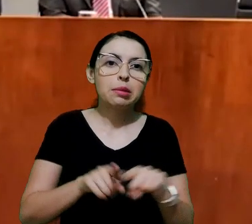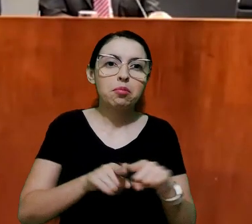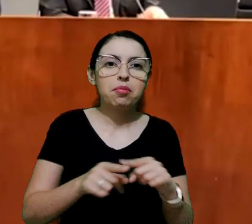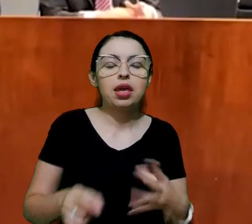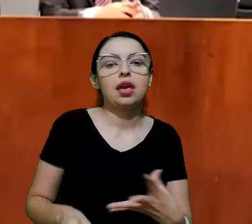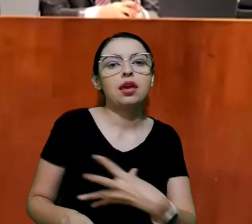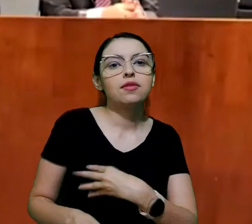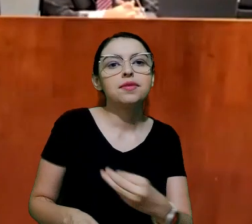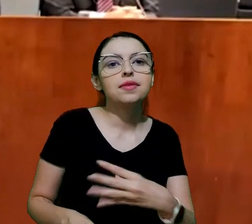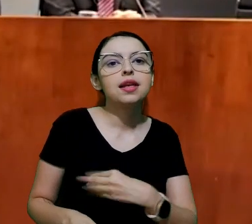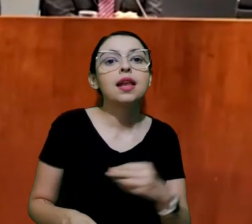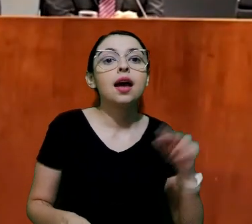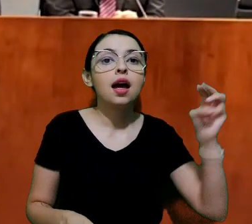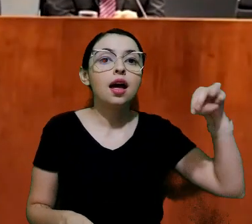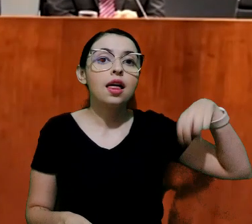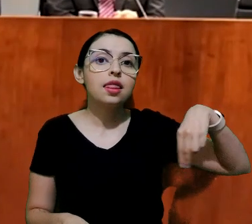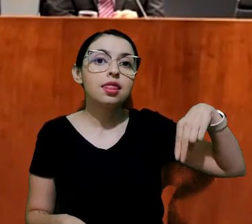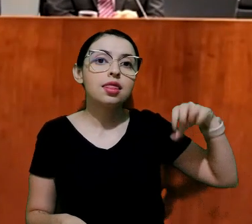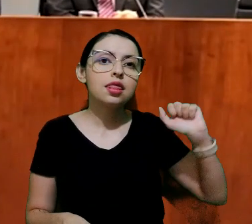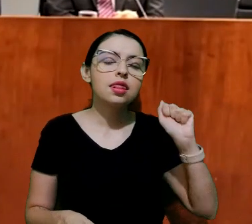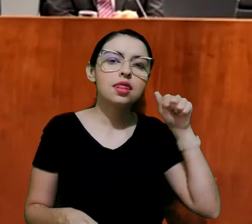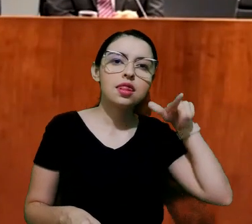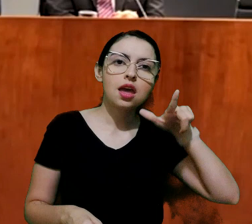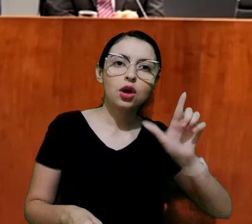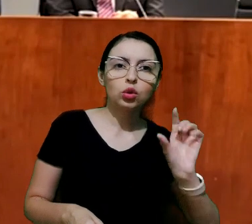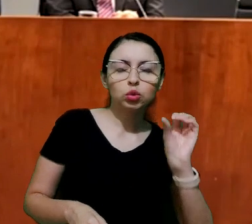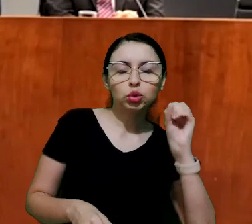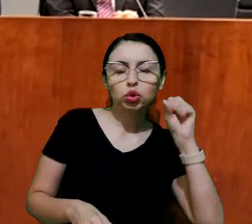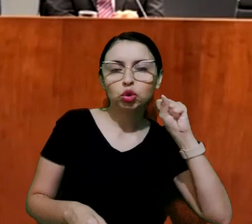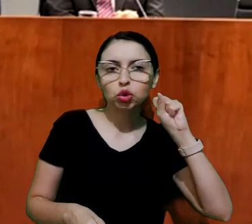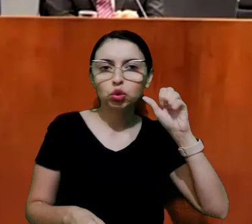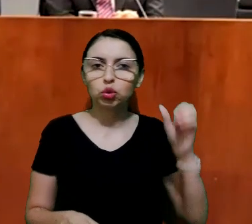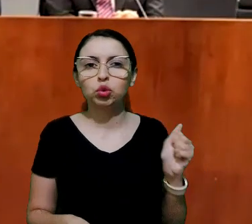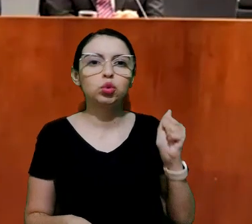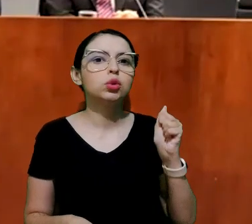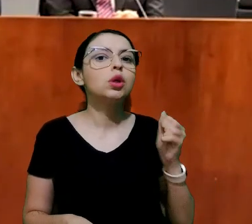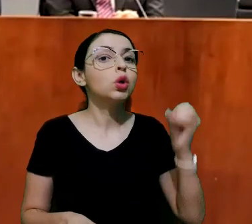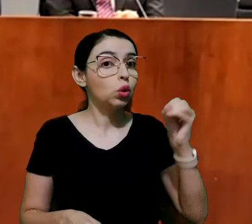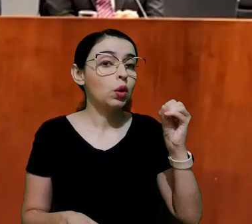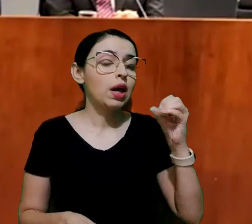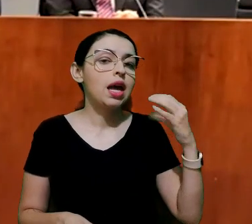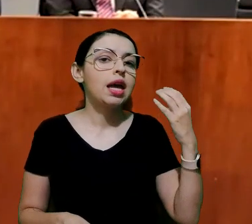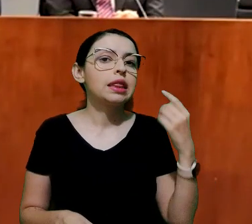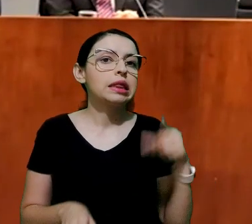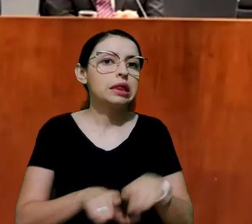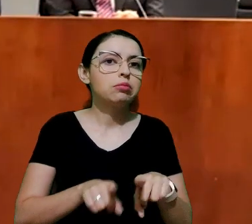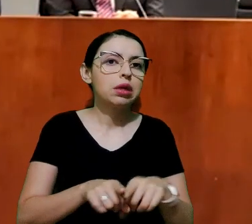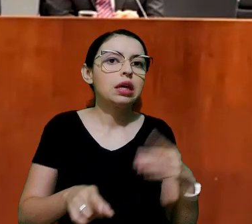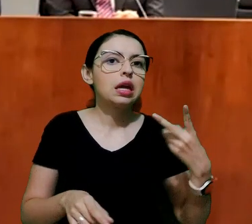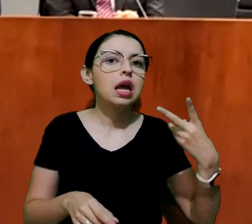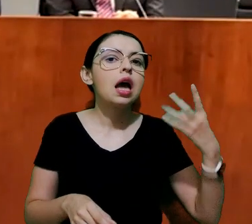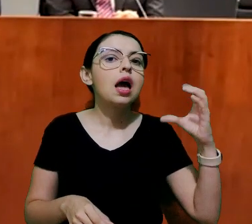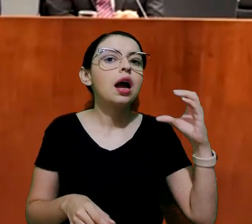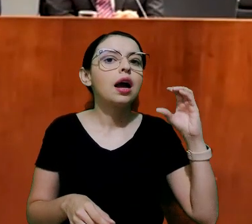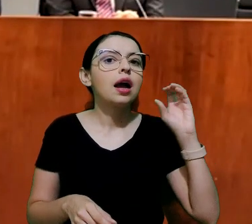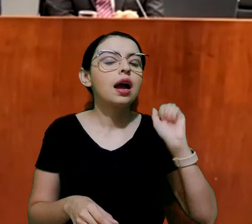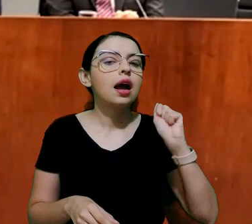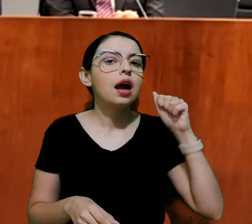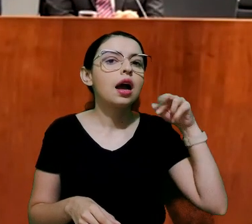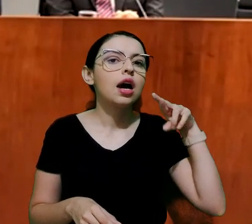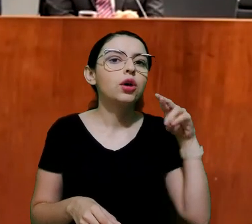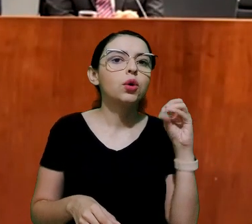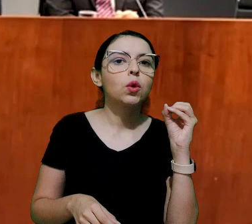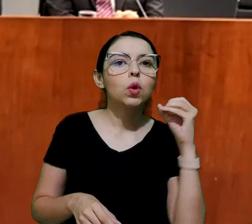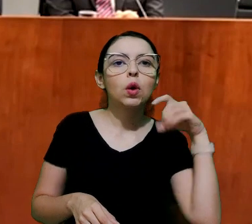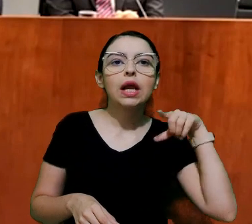Neri. É um tema relacionado com o patrimônio das famílias que estão fora do Brasil. Isso é um